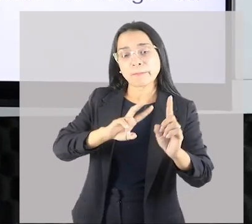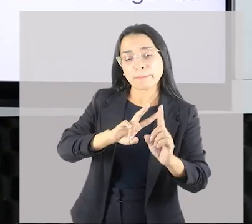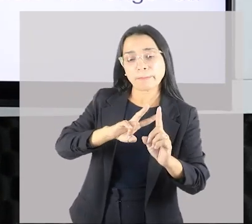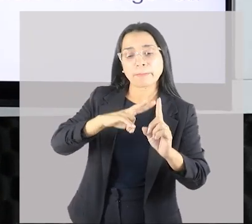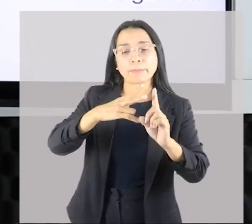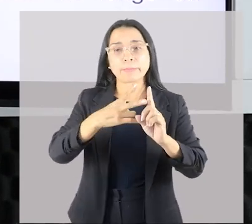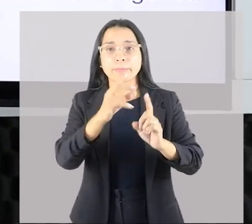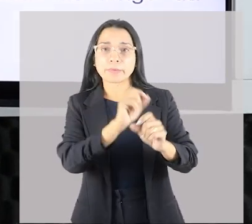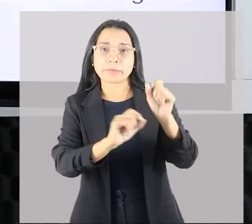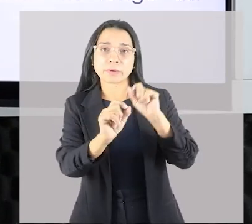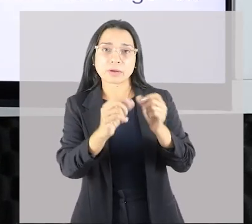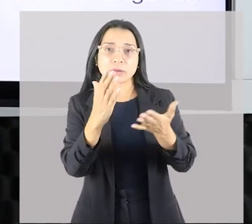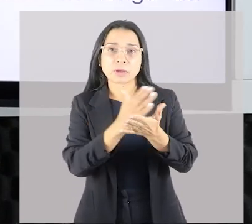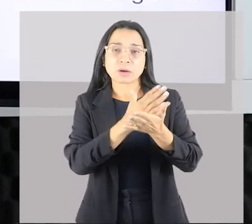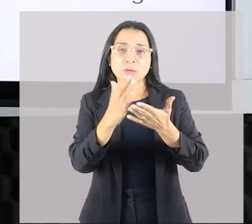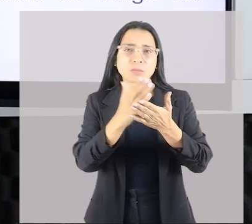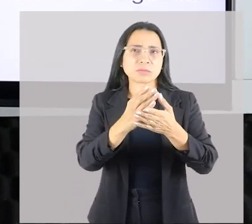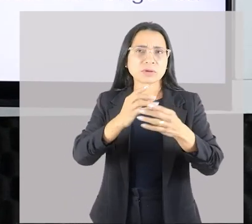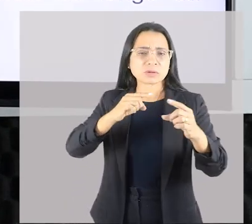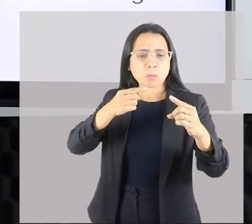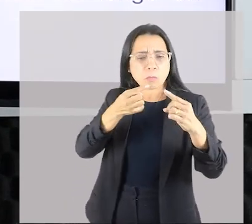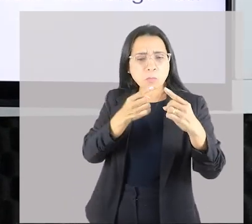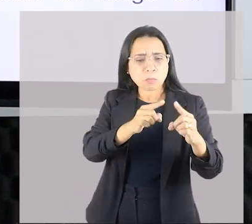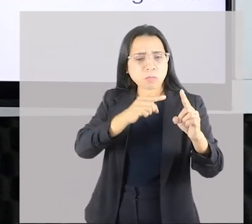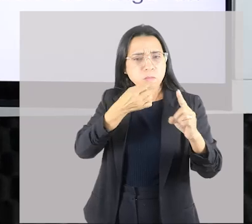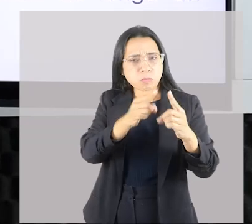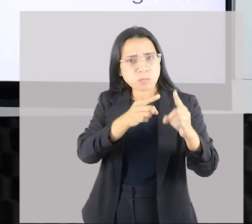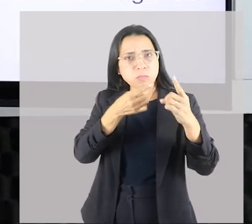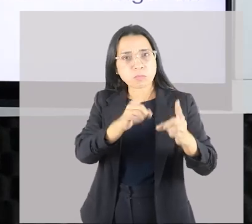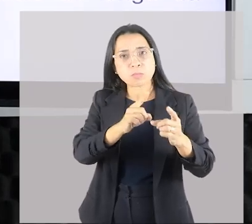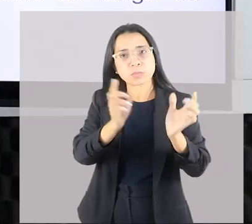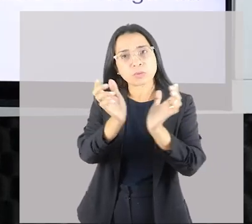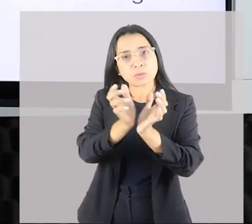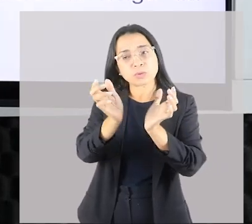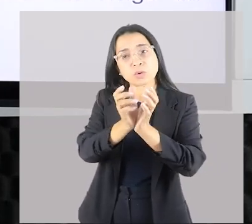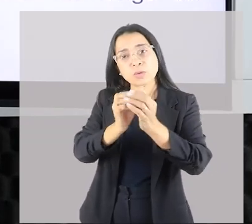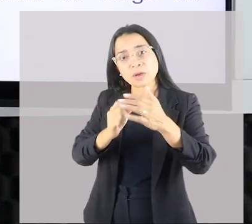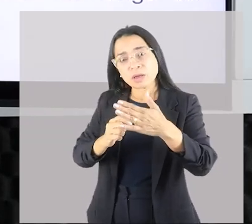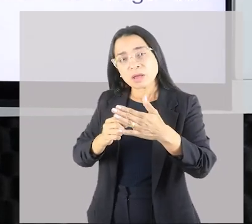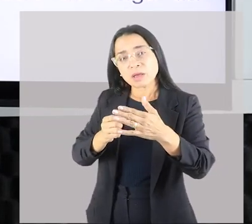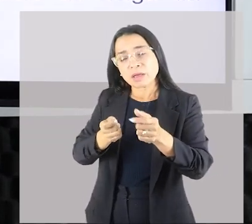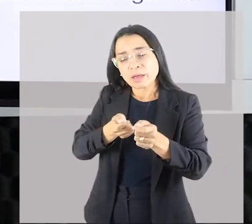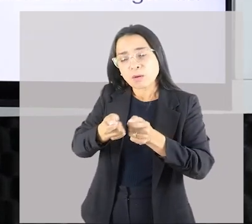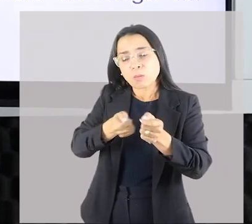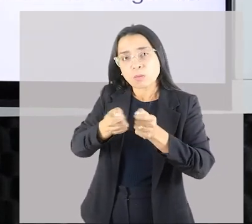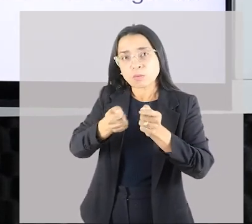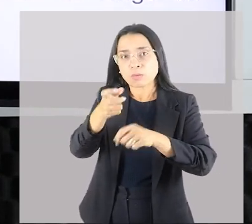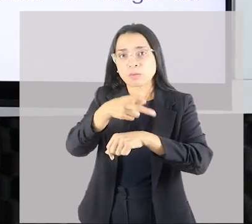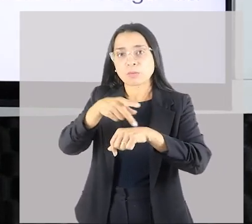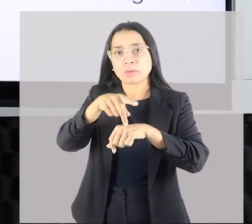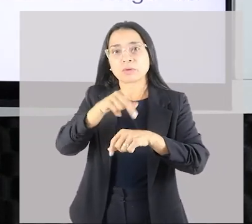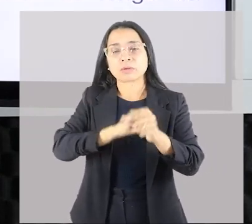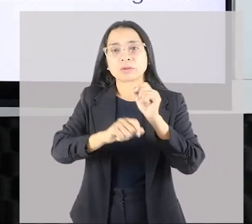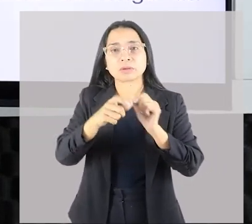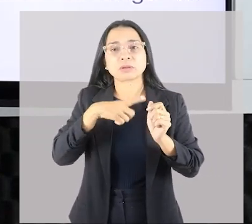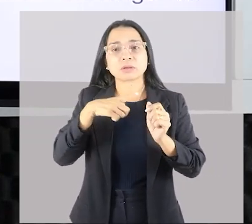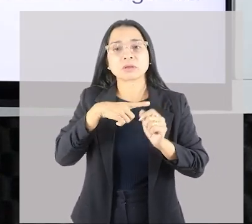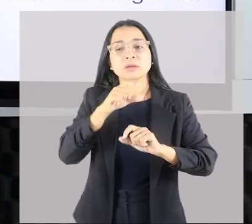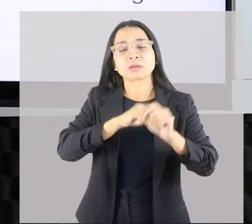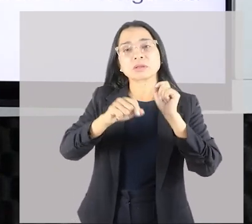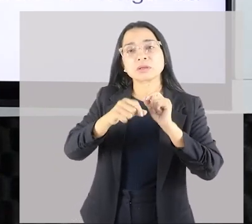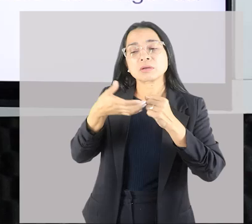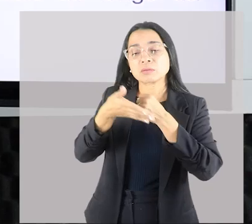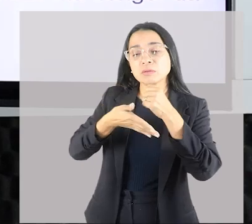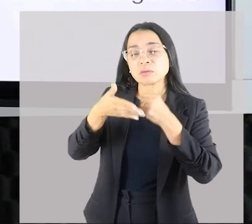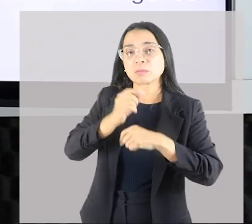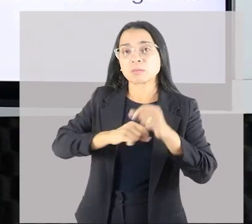E muitas vezes são perseguidos por aqueles grupos que controlam o país. E nós vamos ter nessa base,